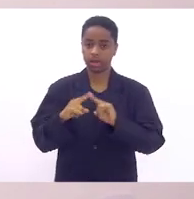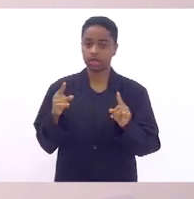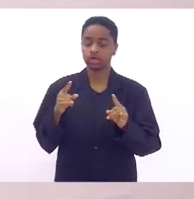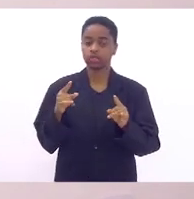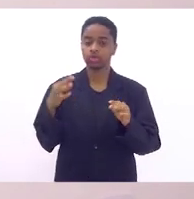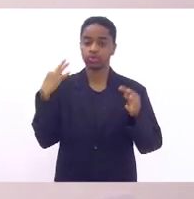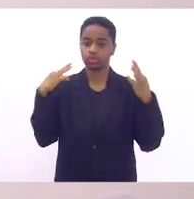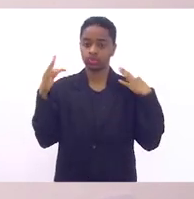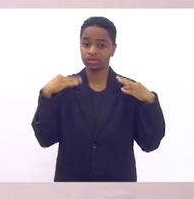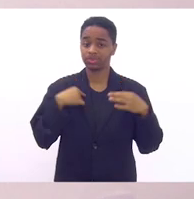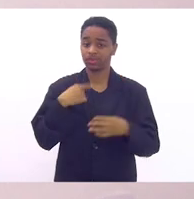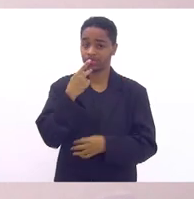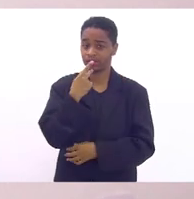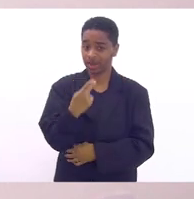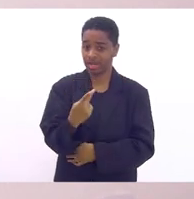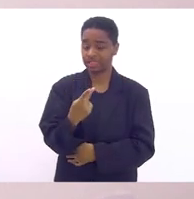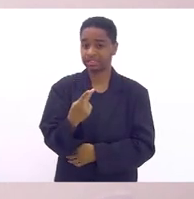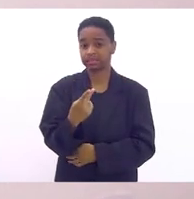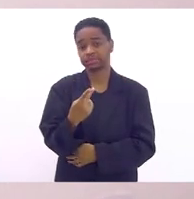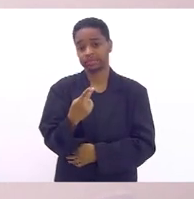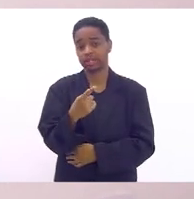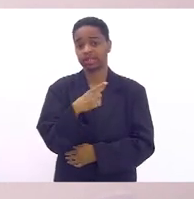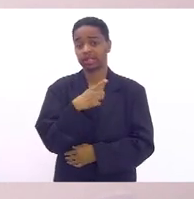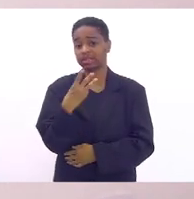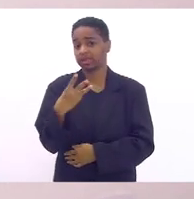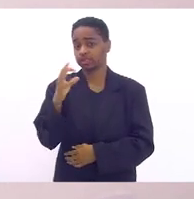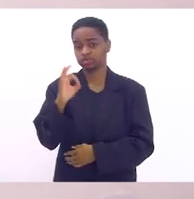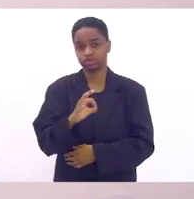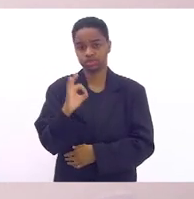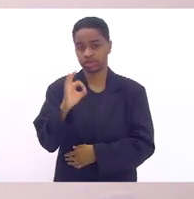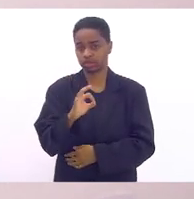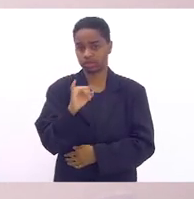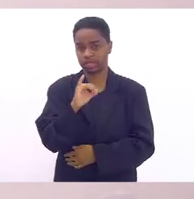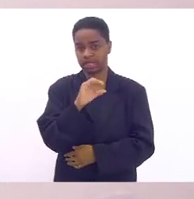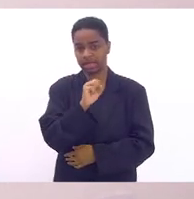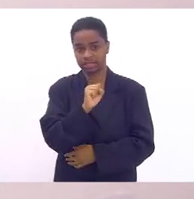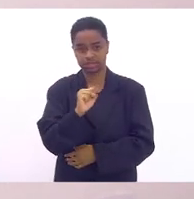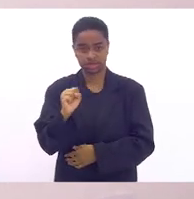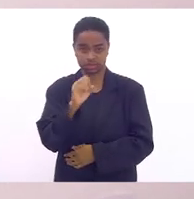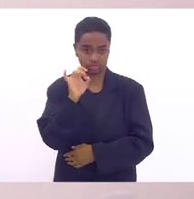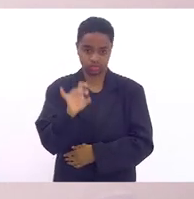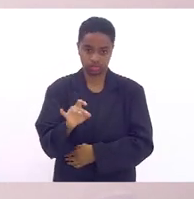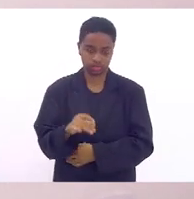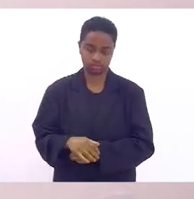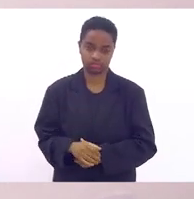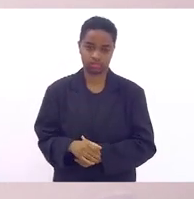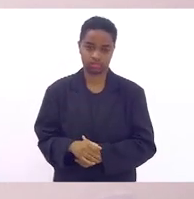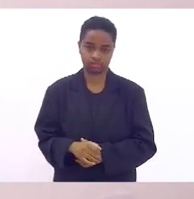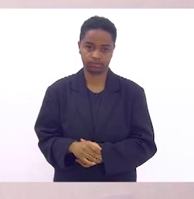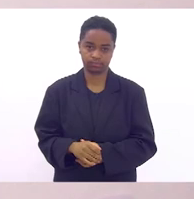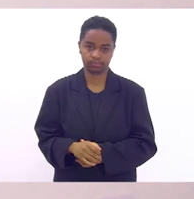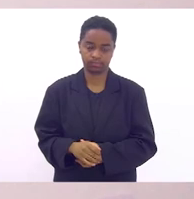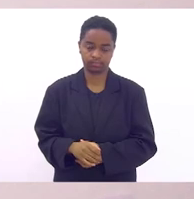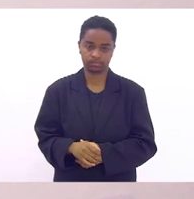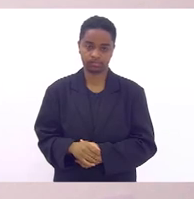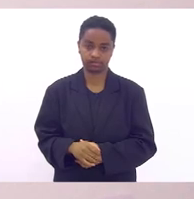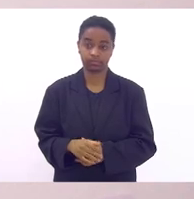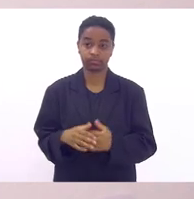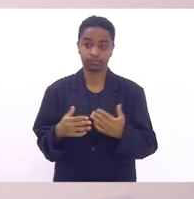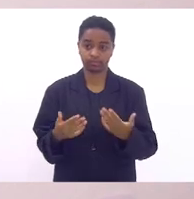isso quase apanho né Eh gera 3% ISS da cidade de Janeiro 3% gera